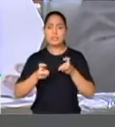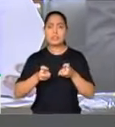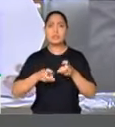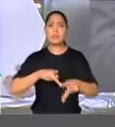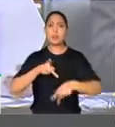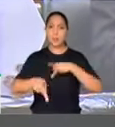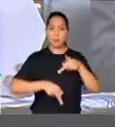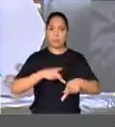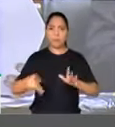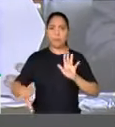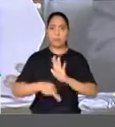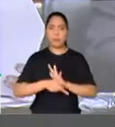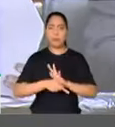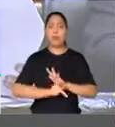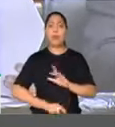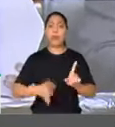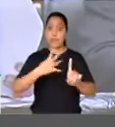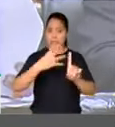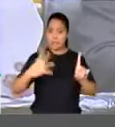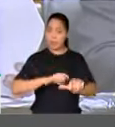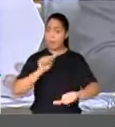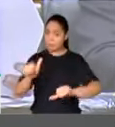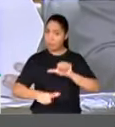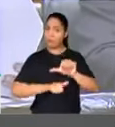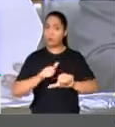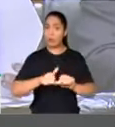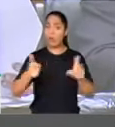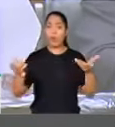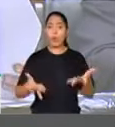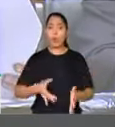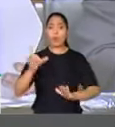à população LGBTI+, mudou, e hoje lhe é